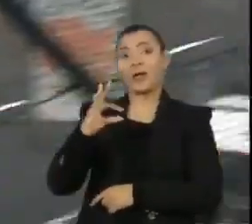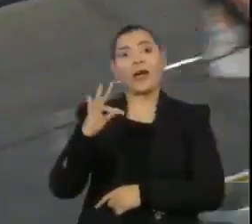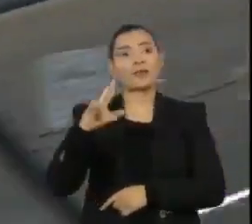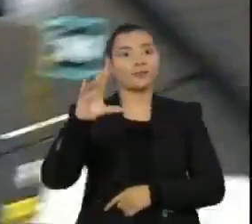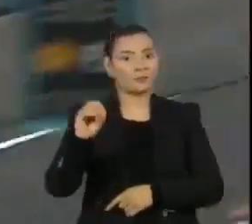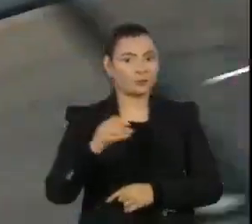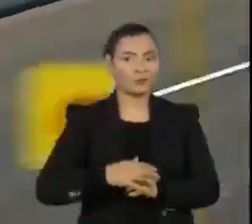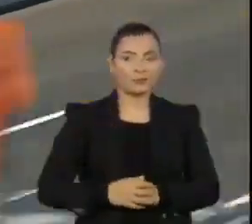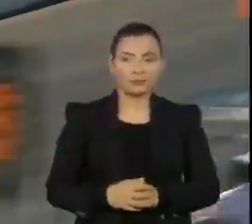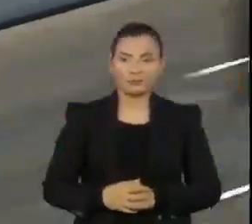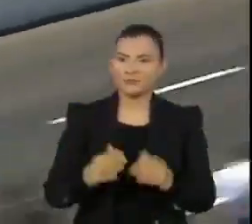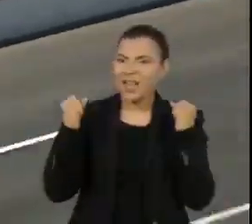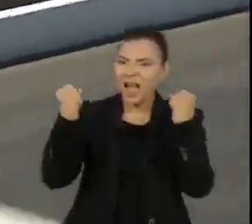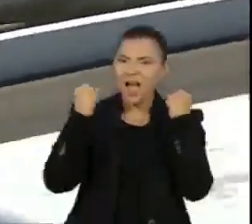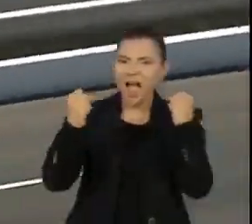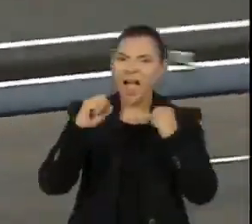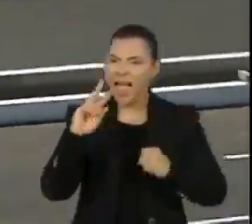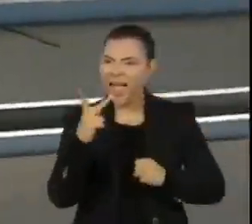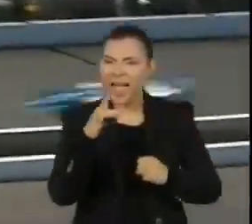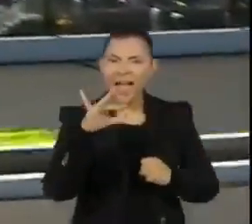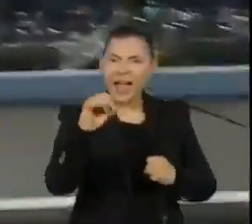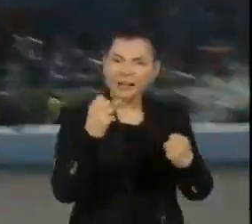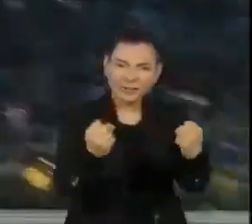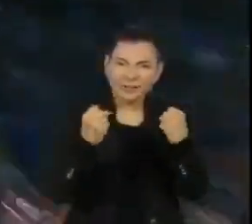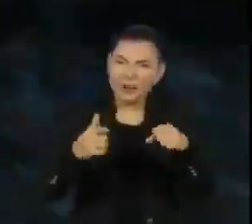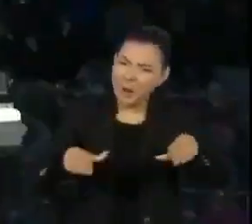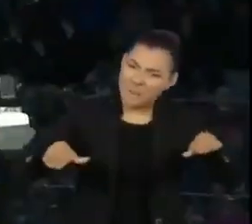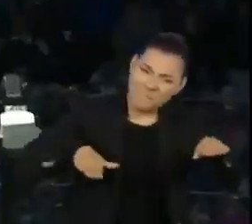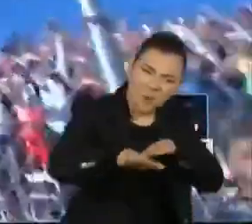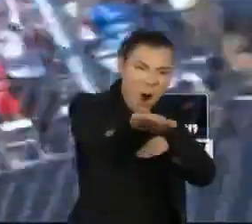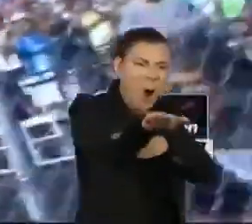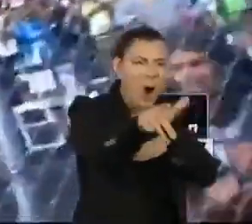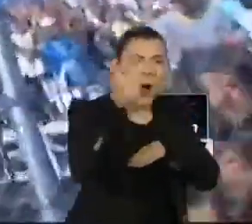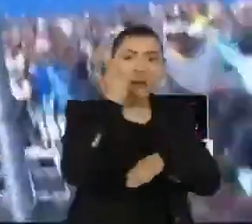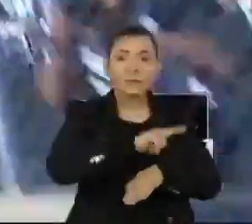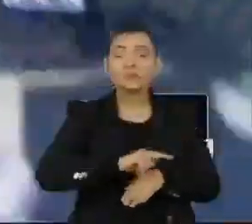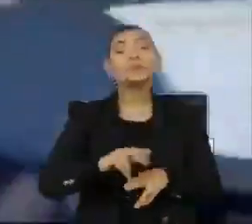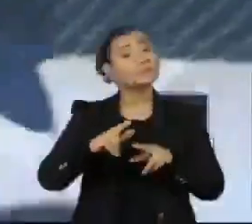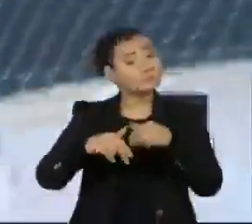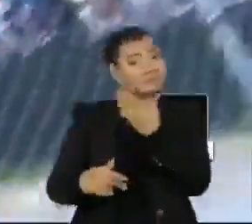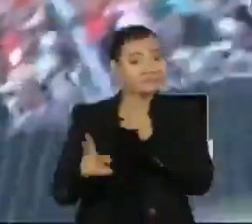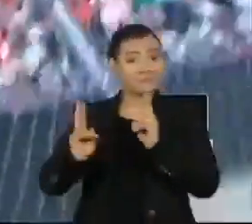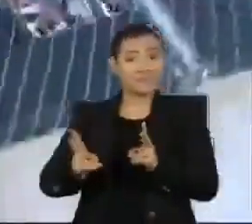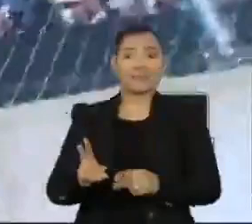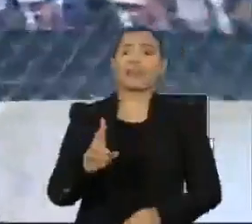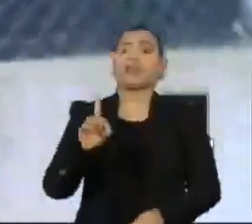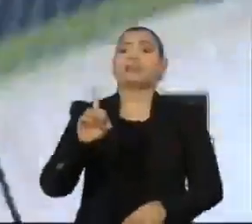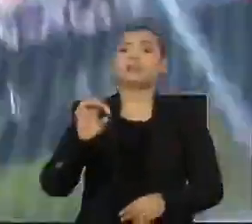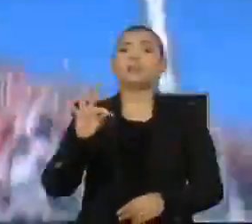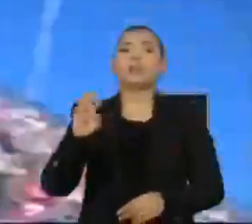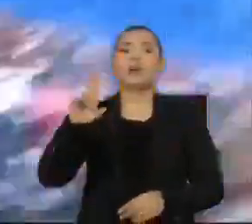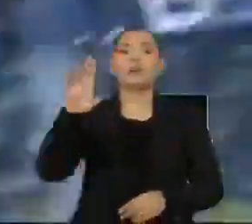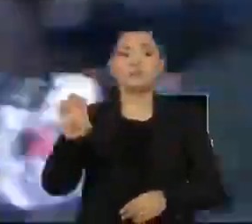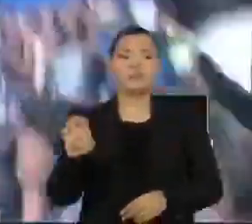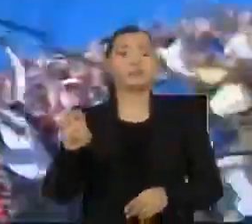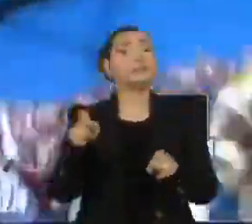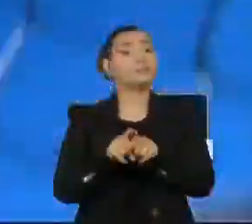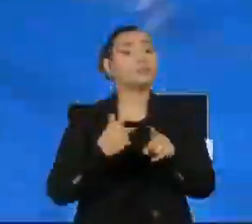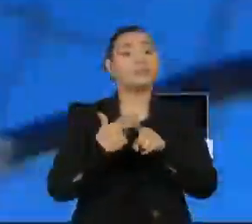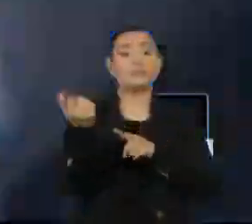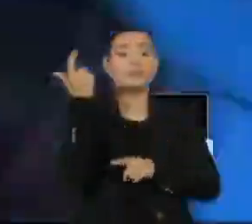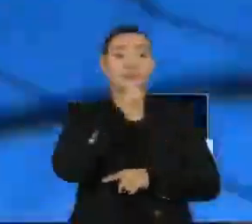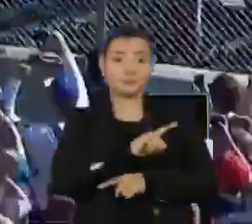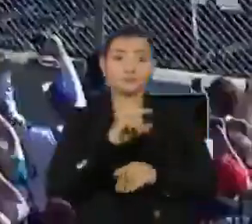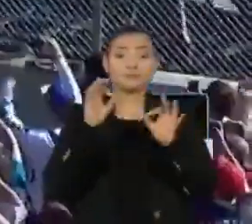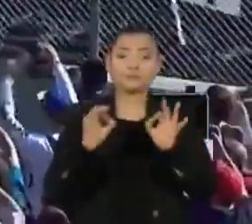Neves. Vai Hélio Castro Neves, vai pra ponta! Foi em Detroit que Hélio ganhou a primeira prova da carreira na Indy